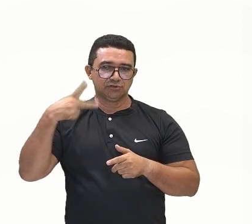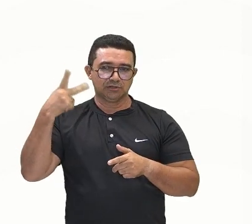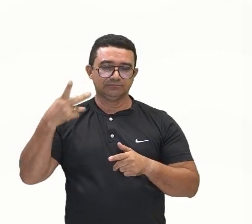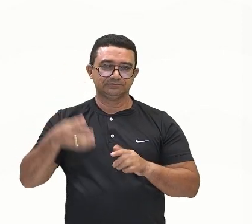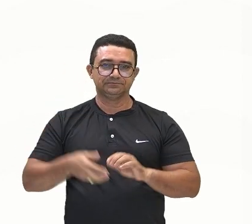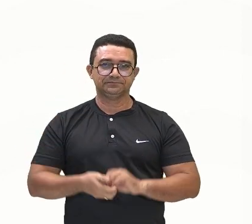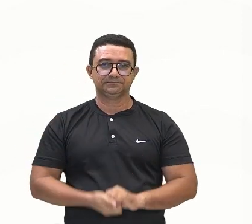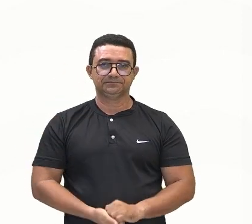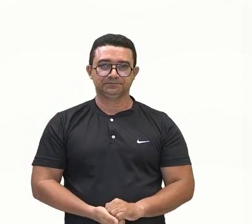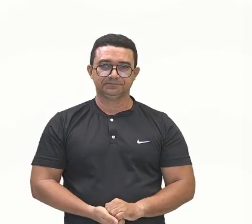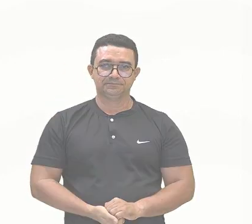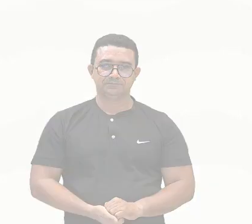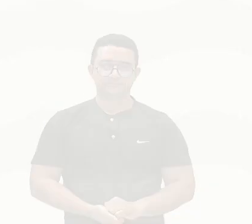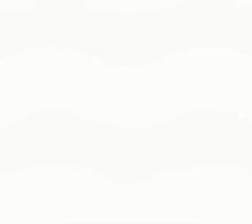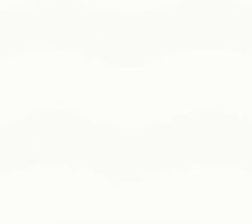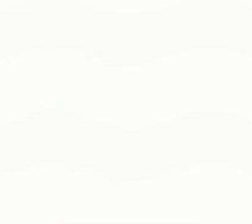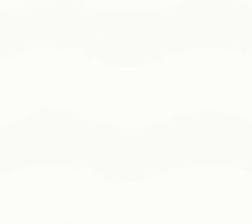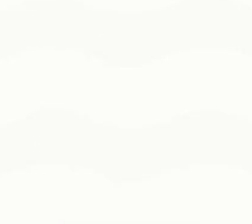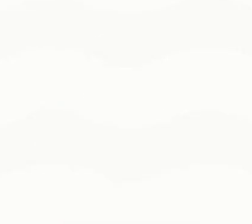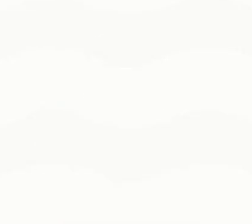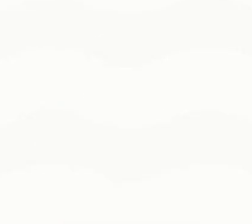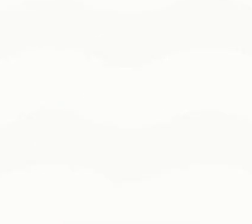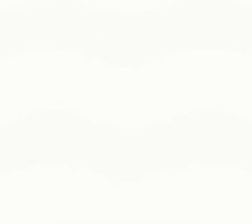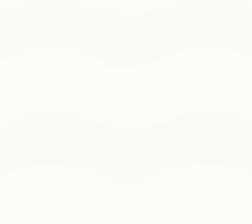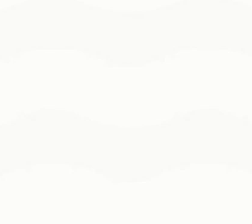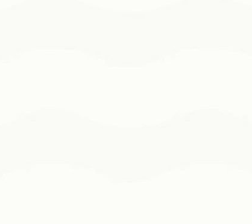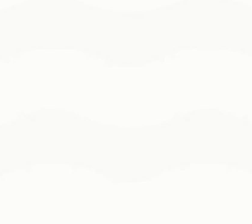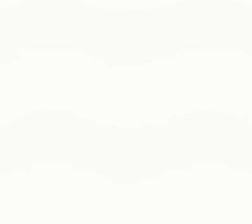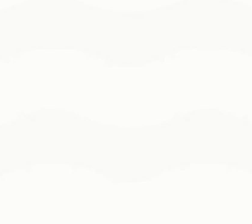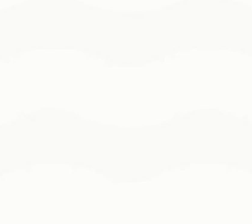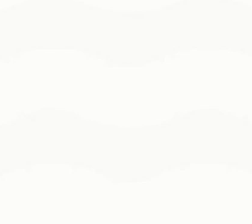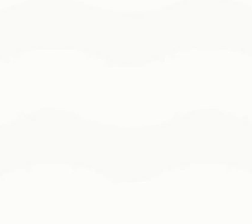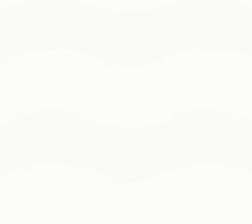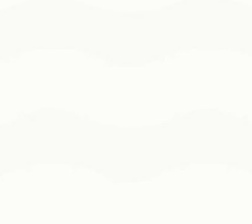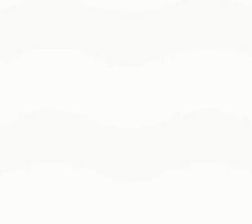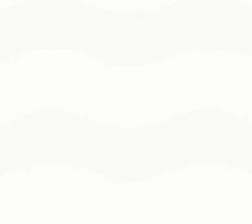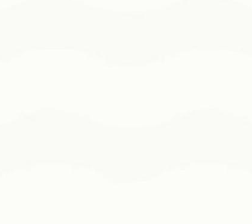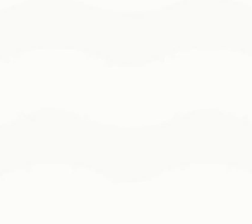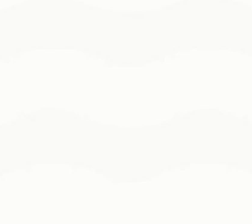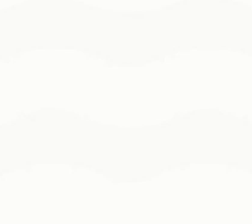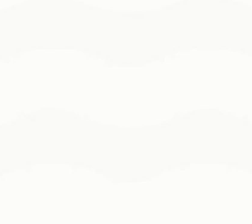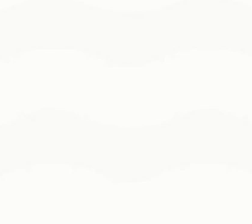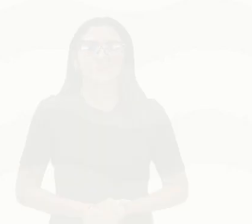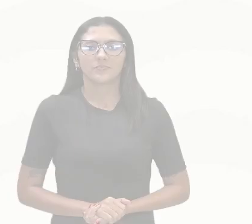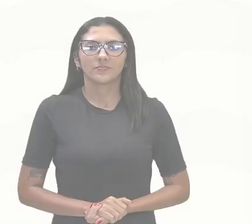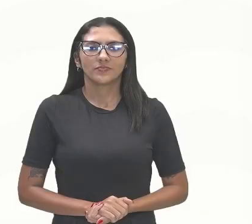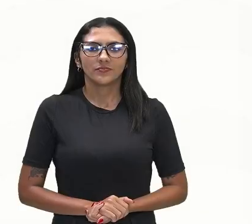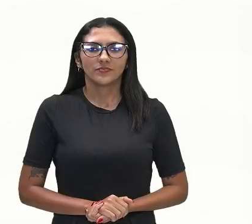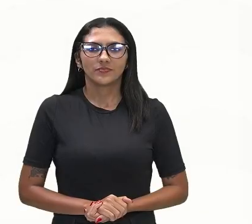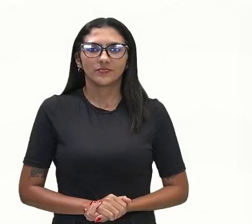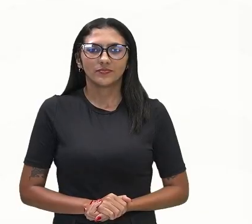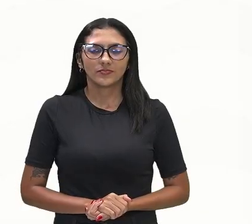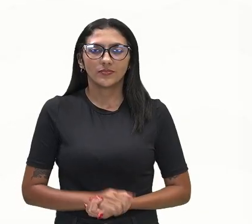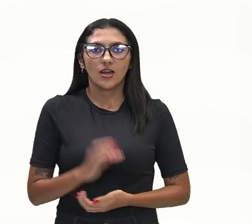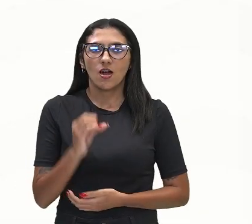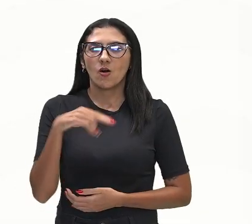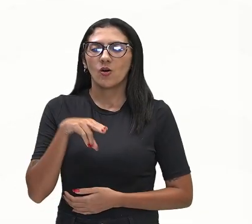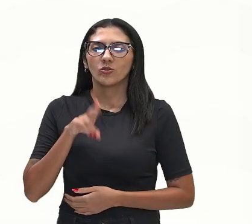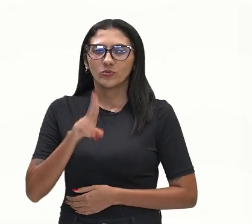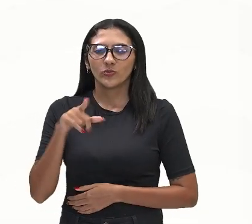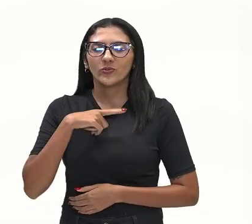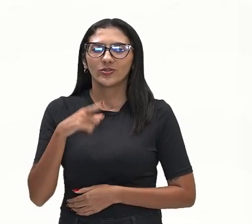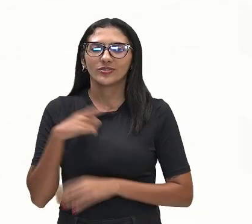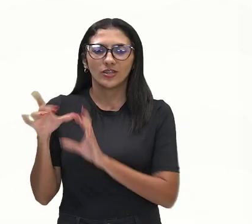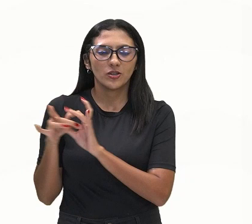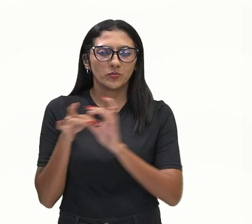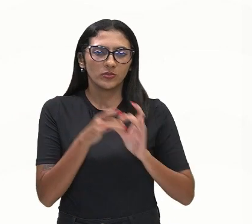que regulam essas questões, como a ONU. A ONU é um organismo internacional, a Organização das Nações Unidas, que faz com